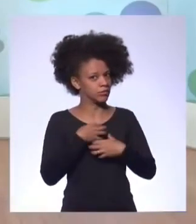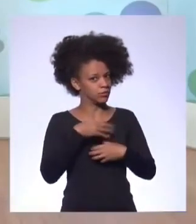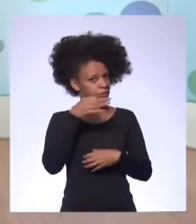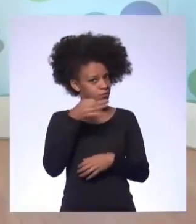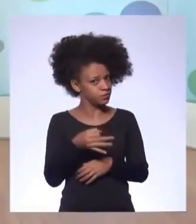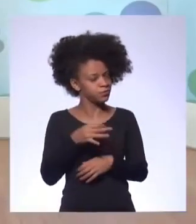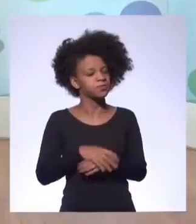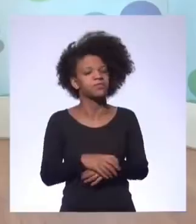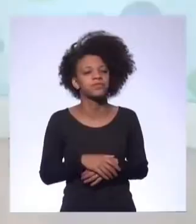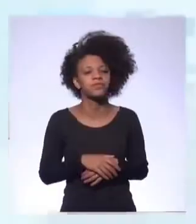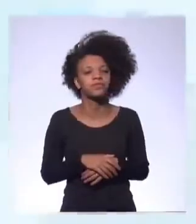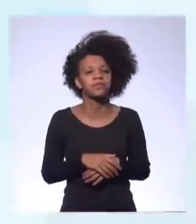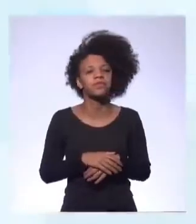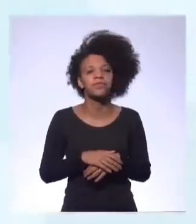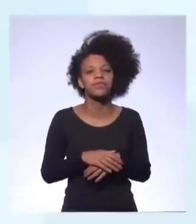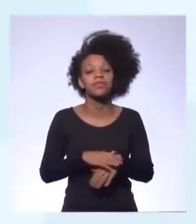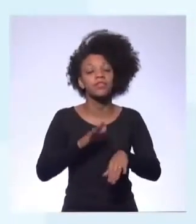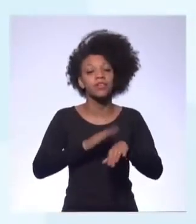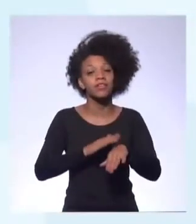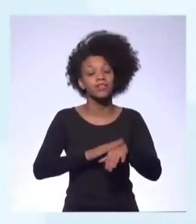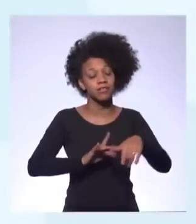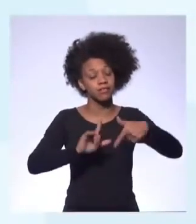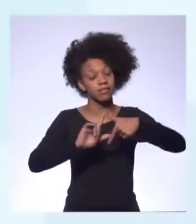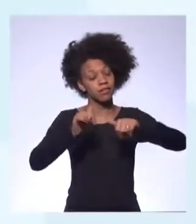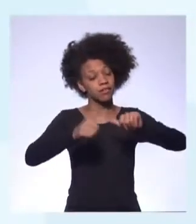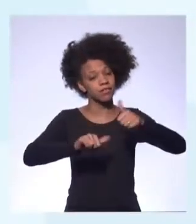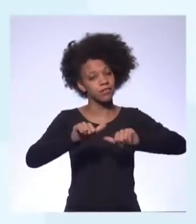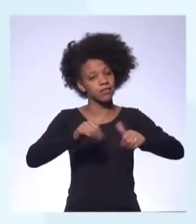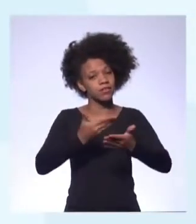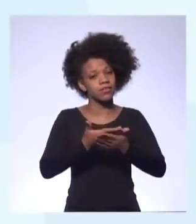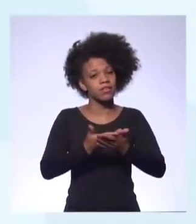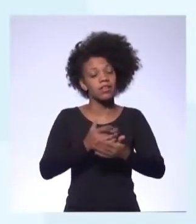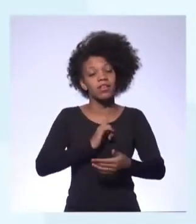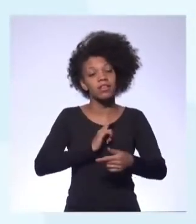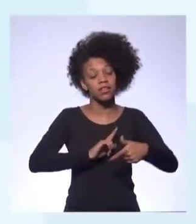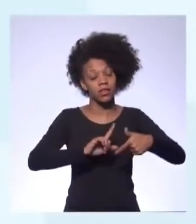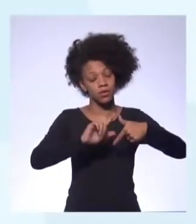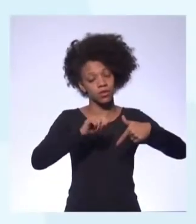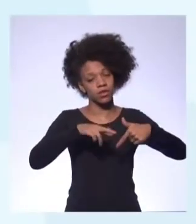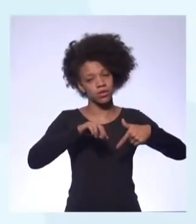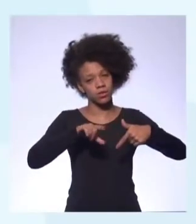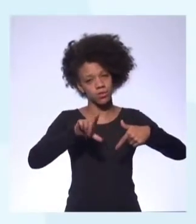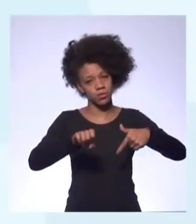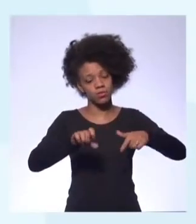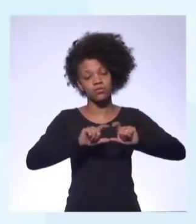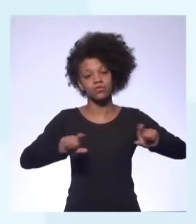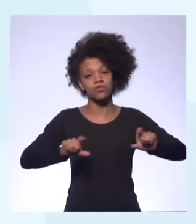Façam na linha aí. A avaliação da aula. A gente tem o QR Code, tem o link. E